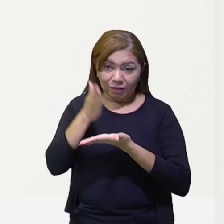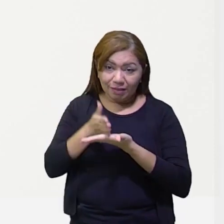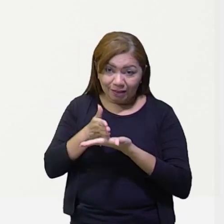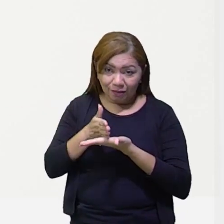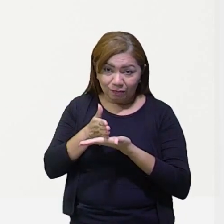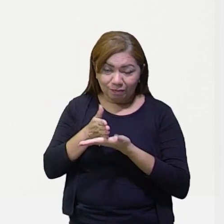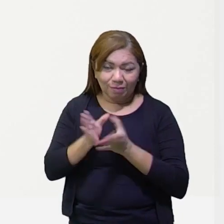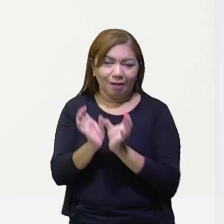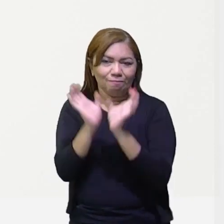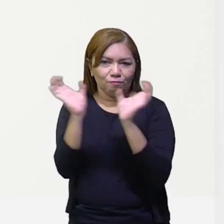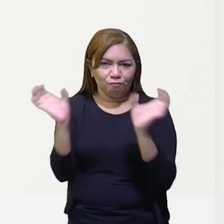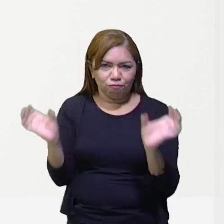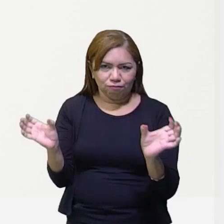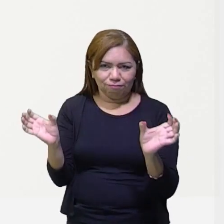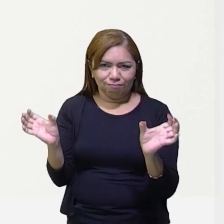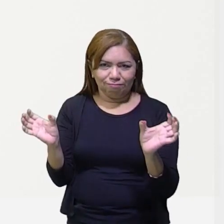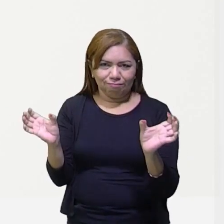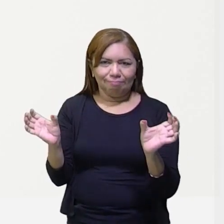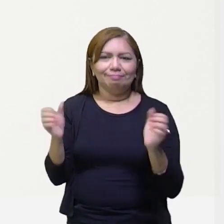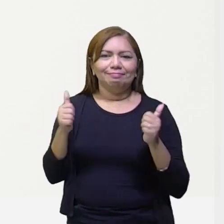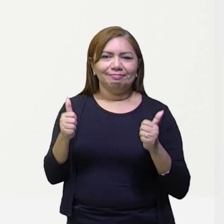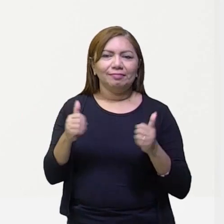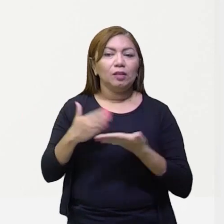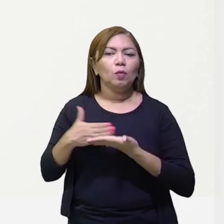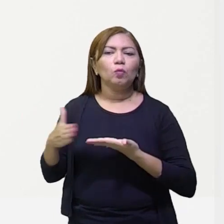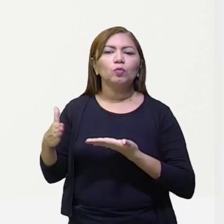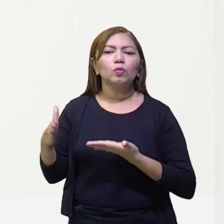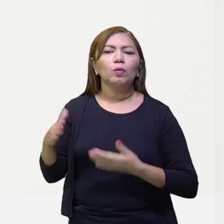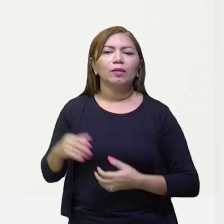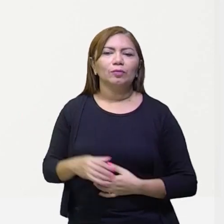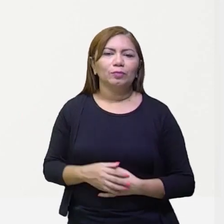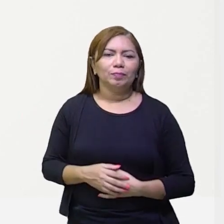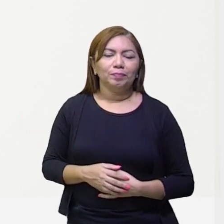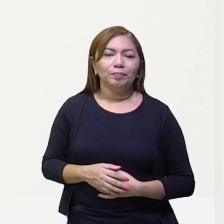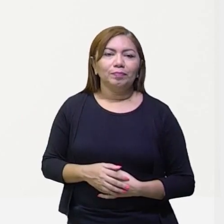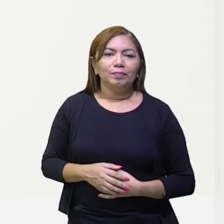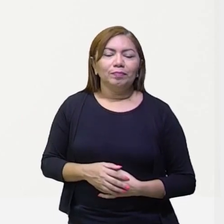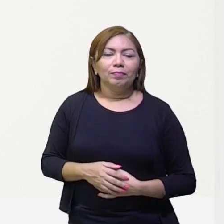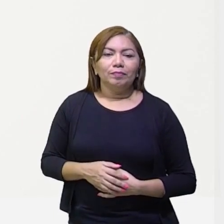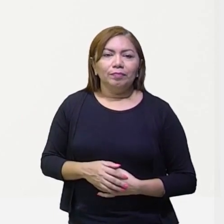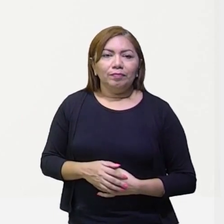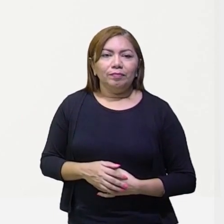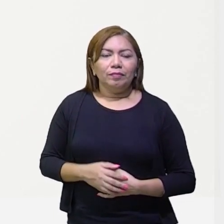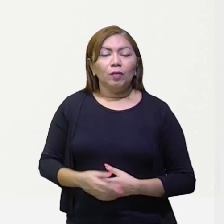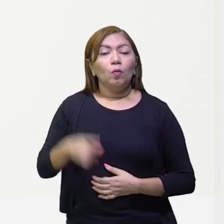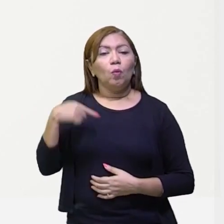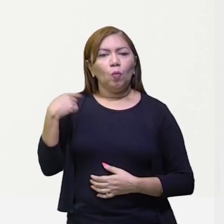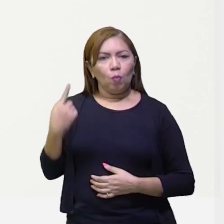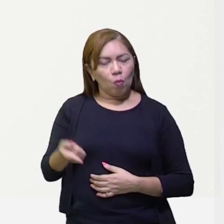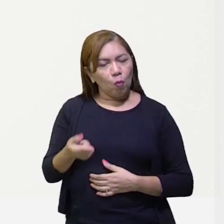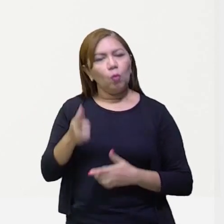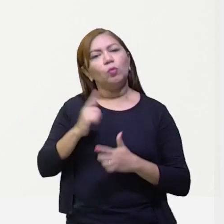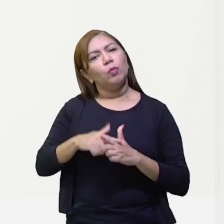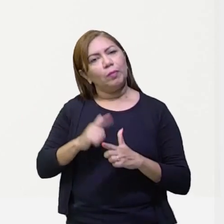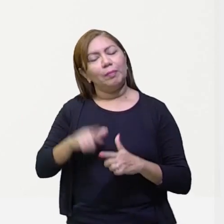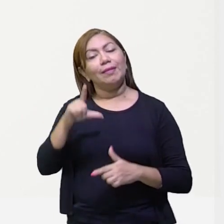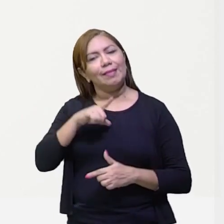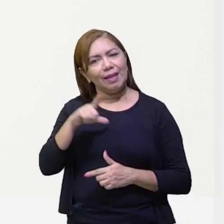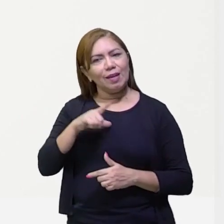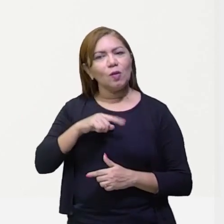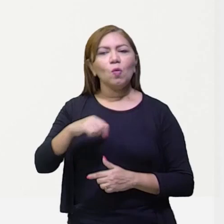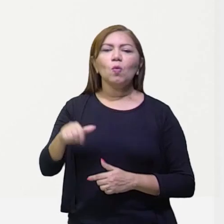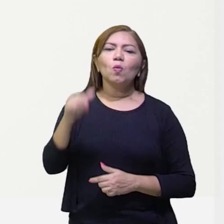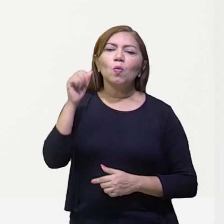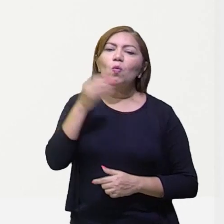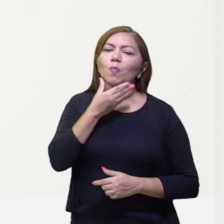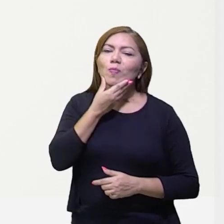ok? Vamos seguir adiante. Nosso próximo problema. Observe.